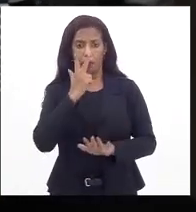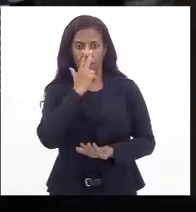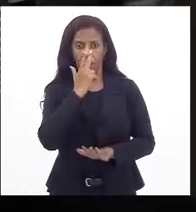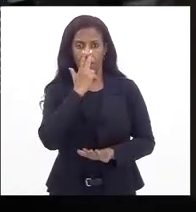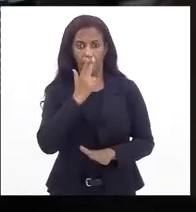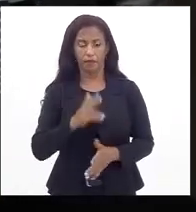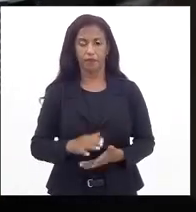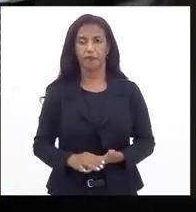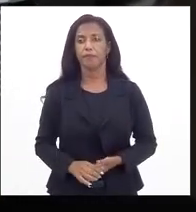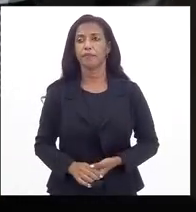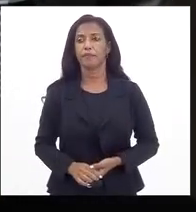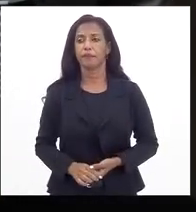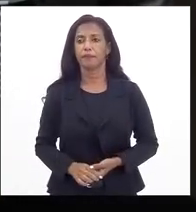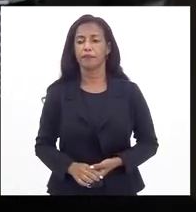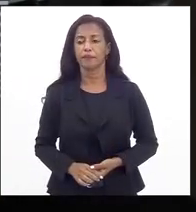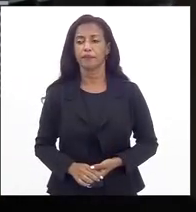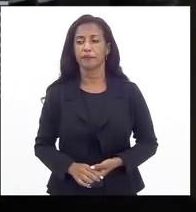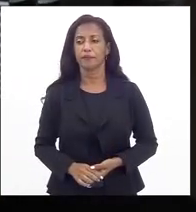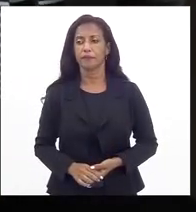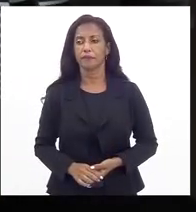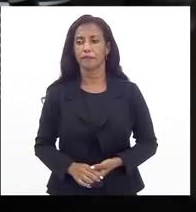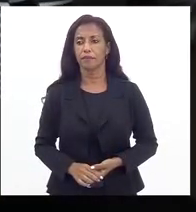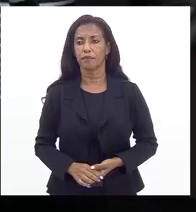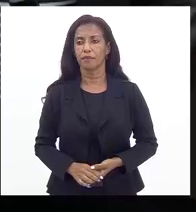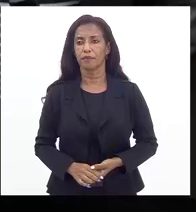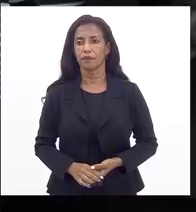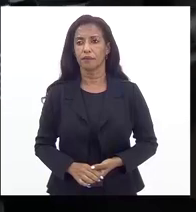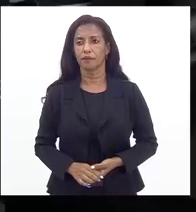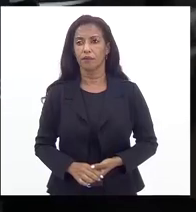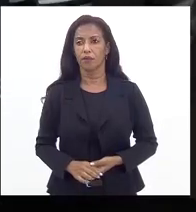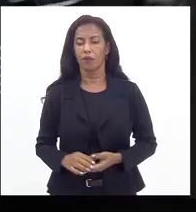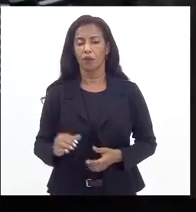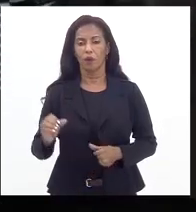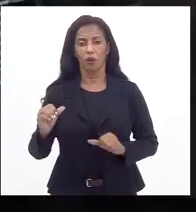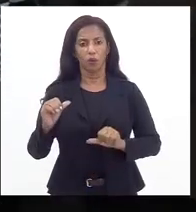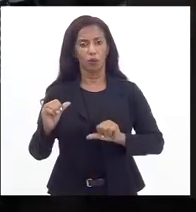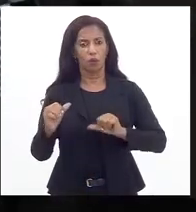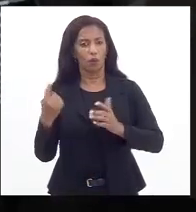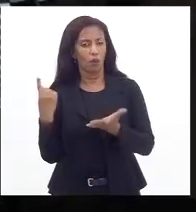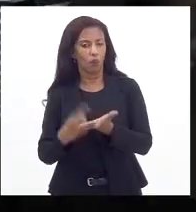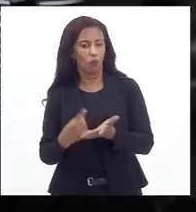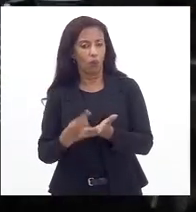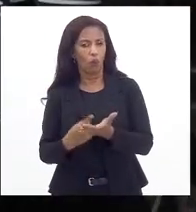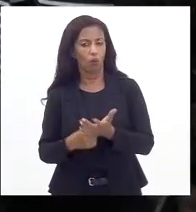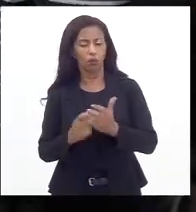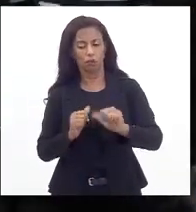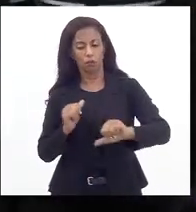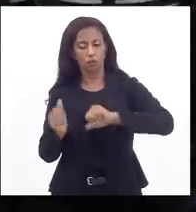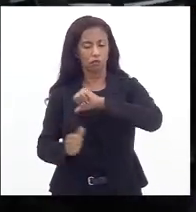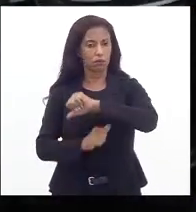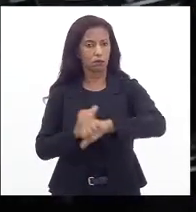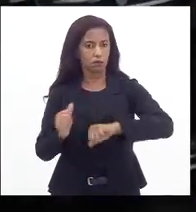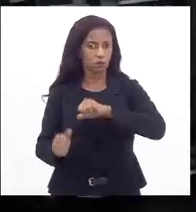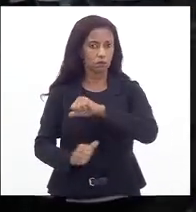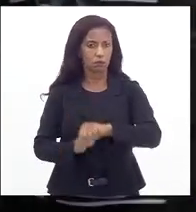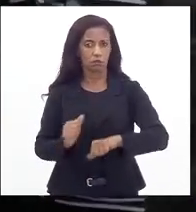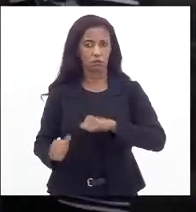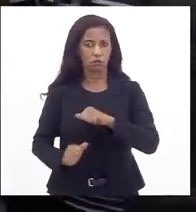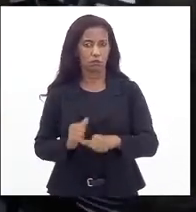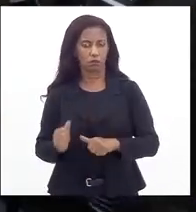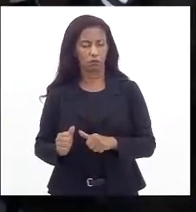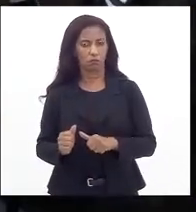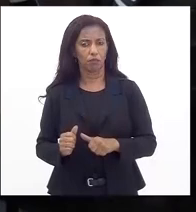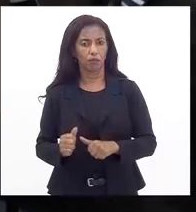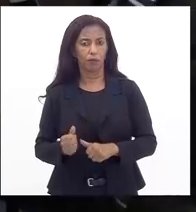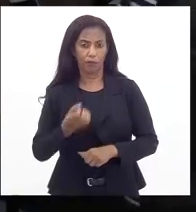parece um uma transferência um acordo absolutamente